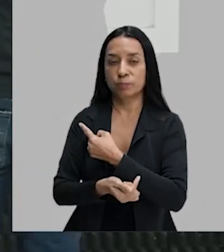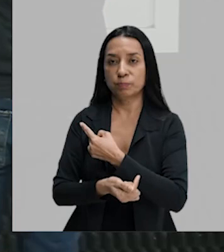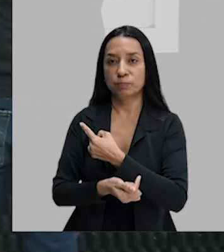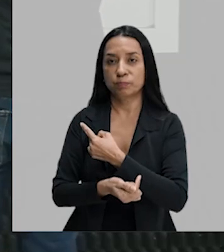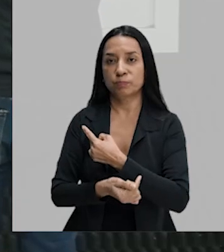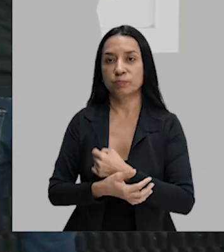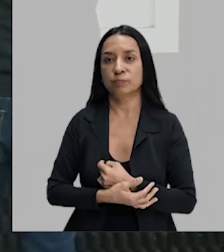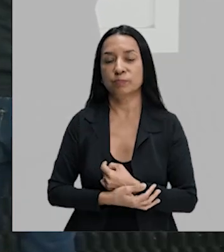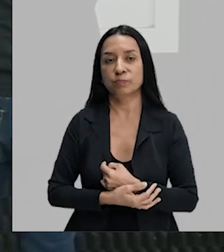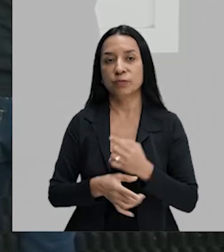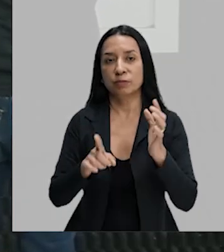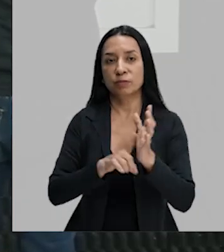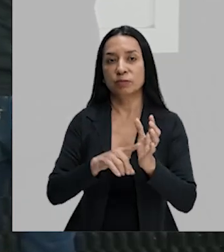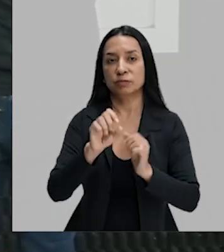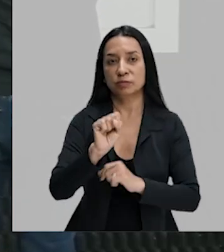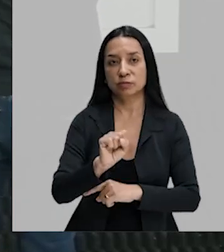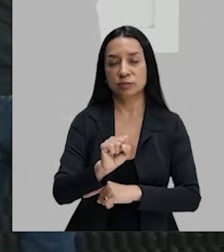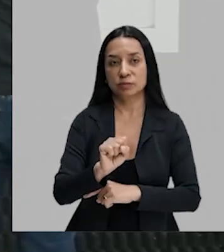8